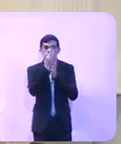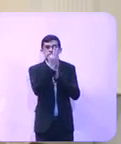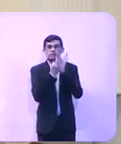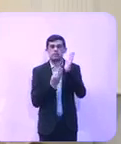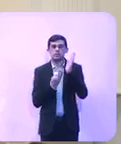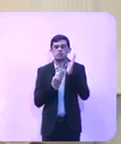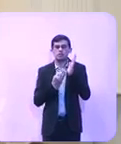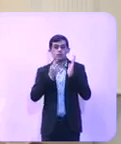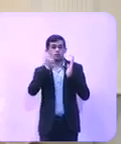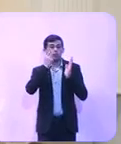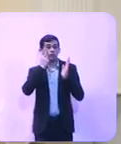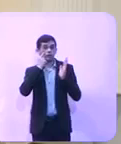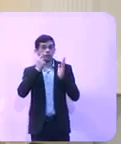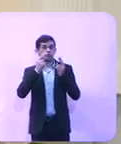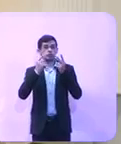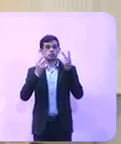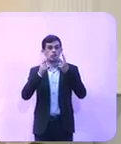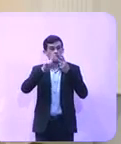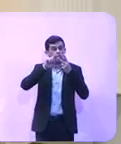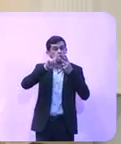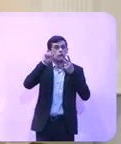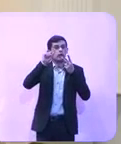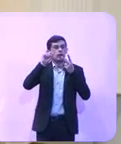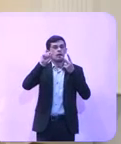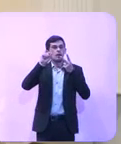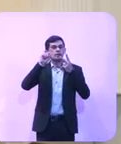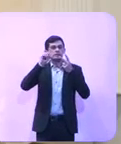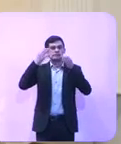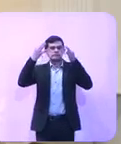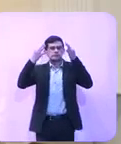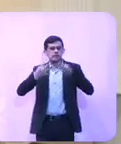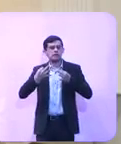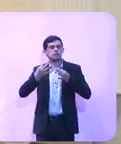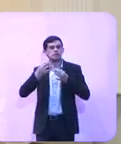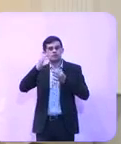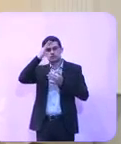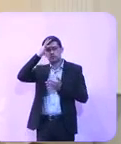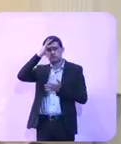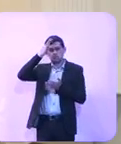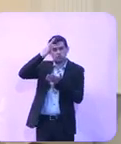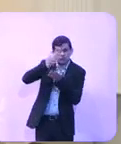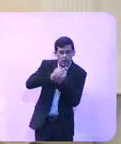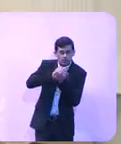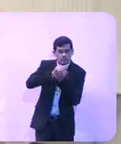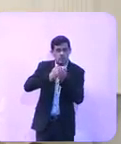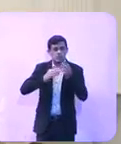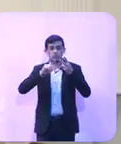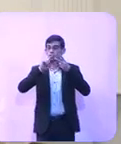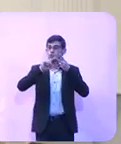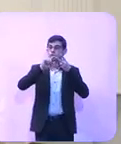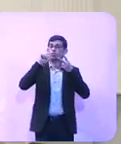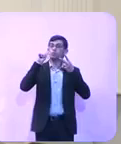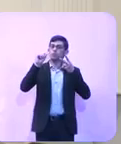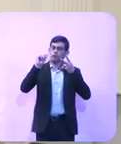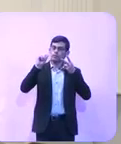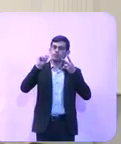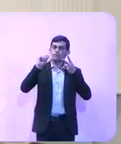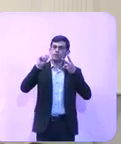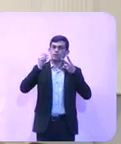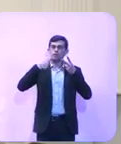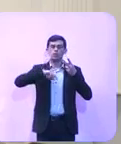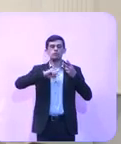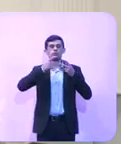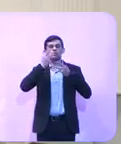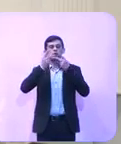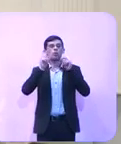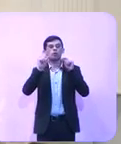texto vendo um segundo tipo de afirmação de fé. E o segundo tipo de afirmação de fé eu